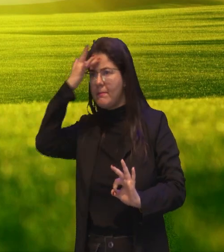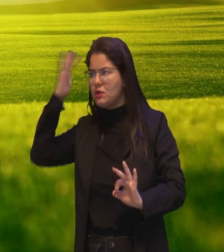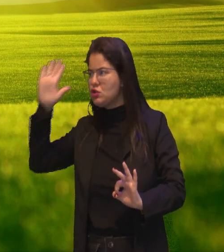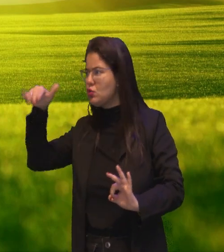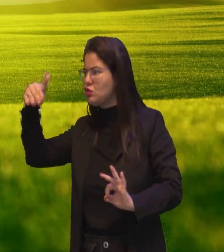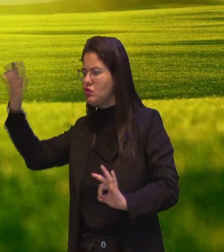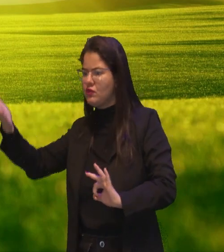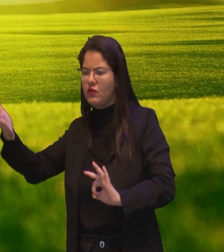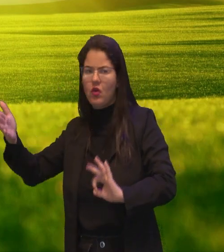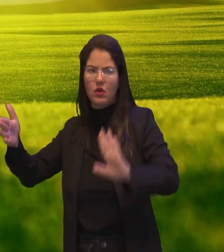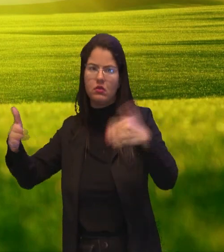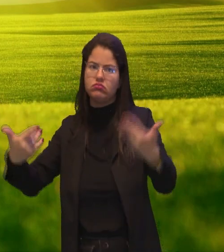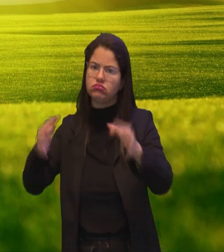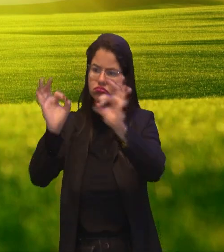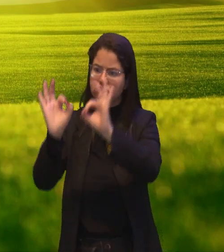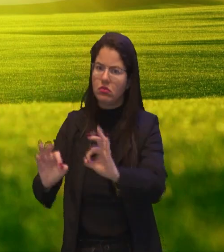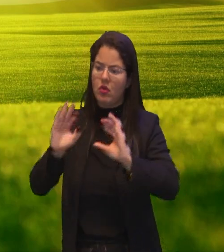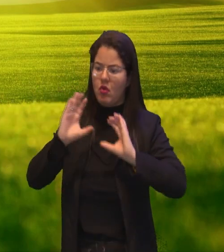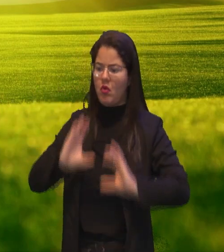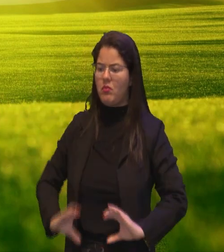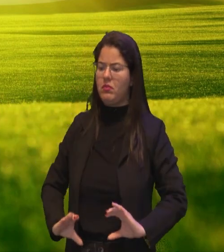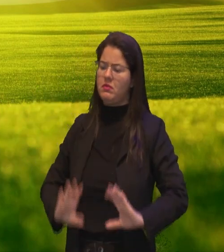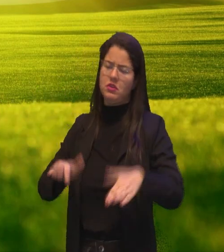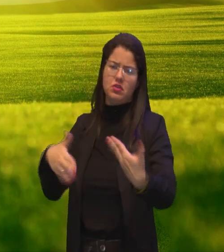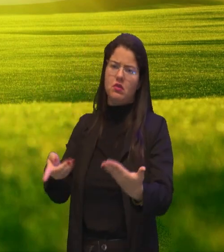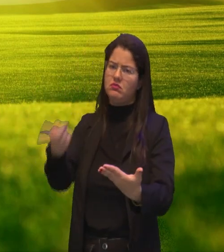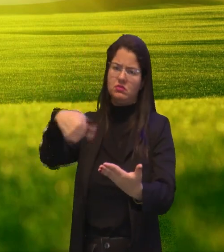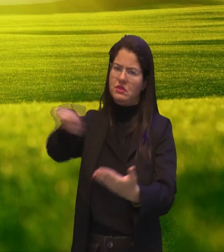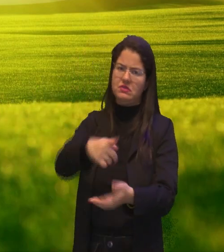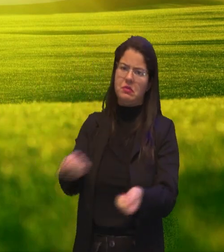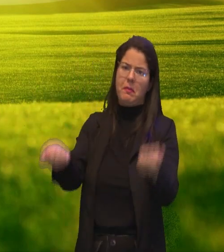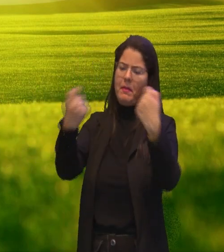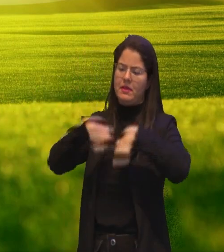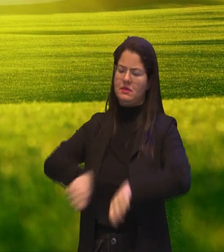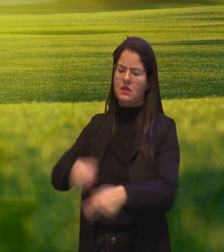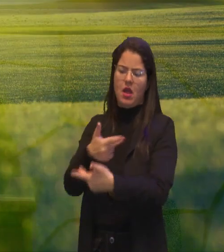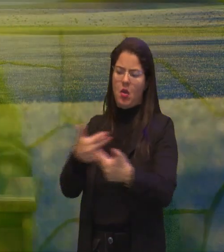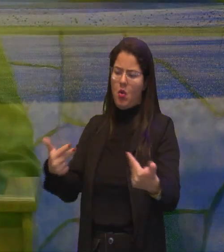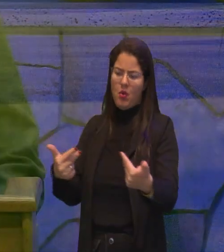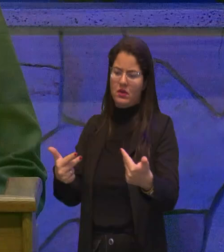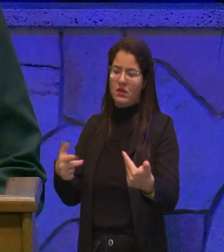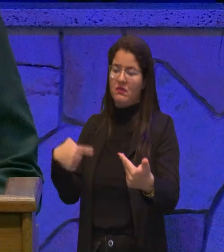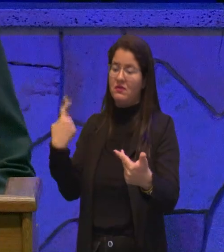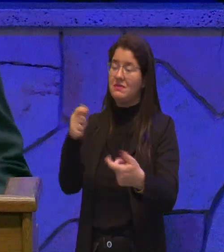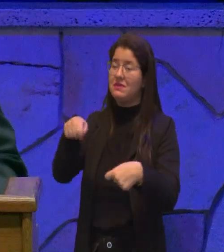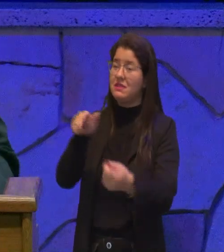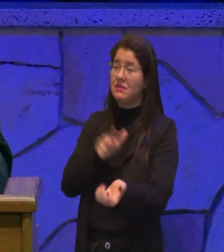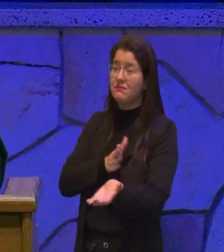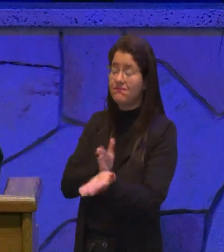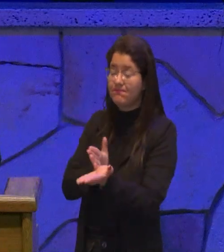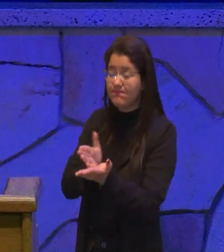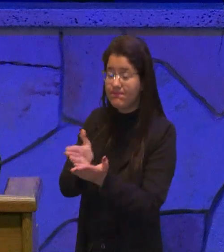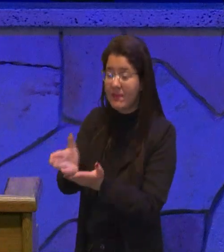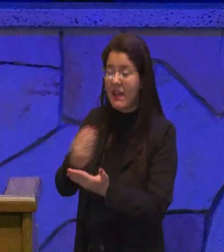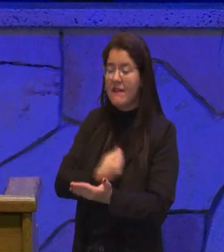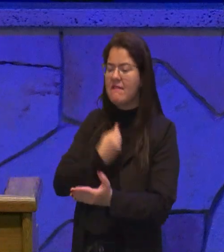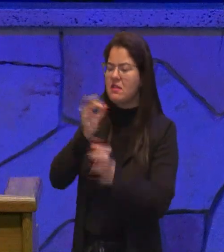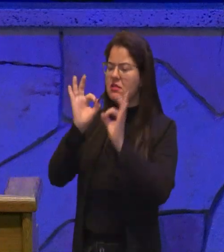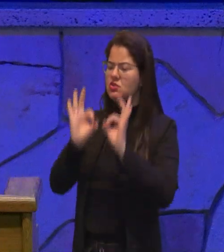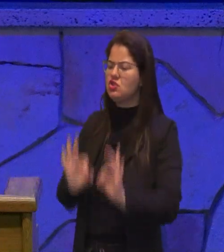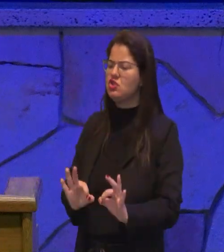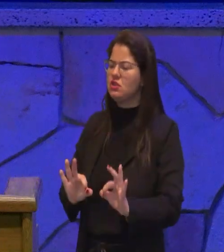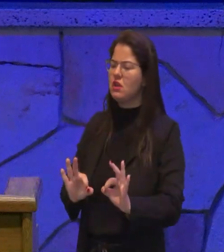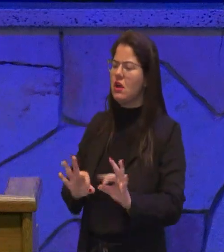de nada venhais a precisar. Que andeis de modo digno, honroso,